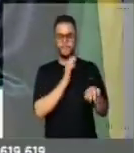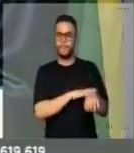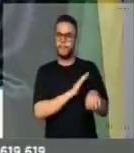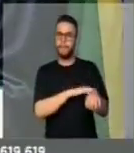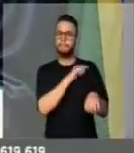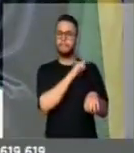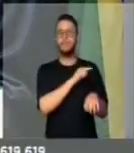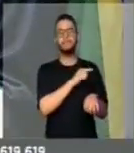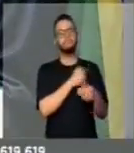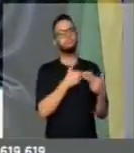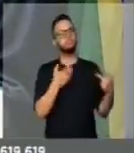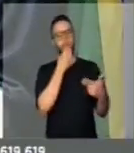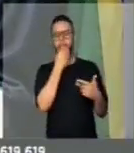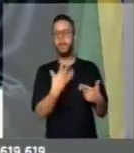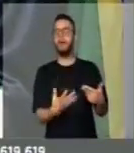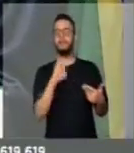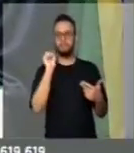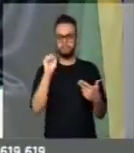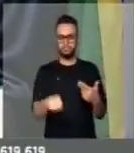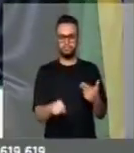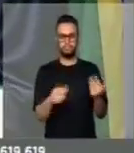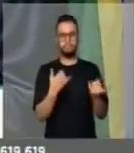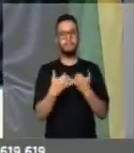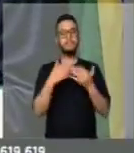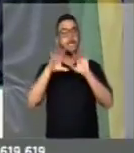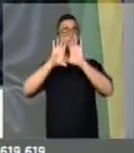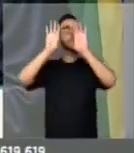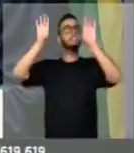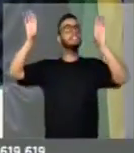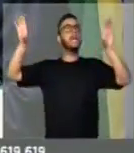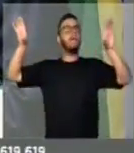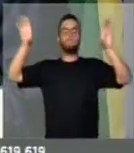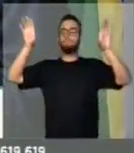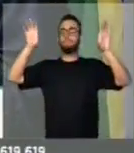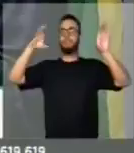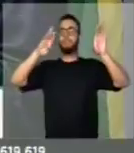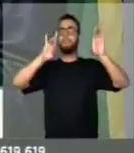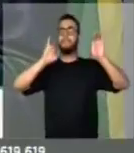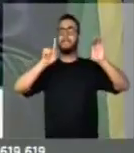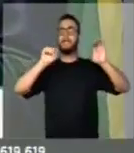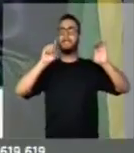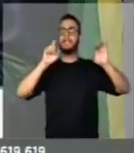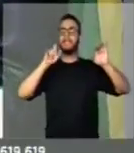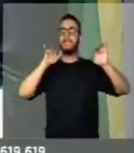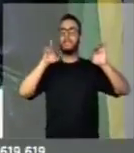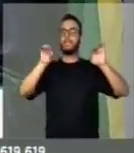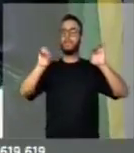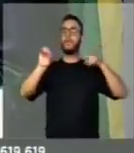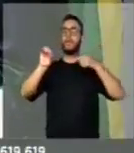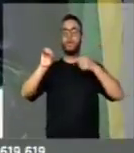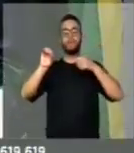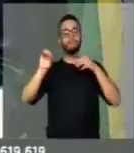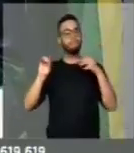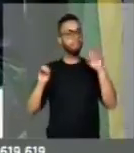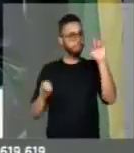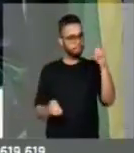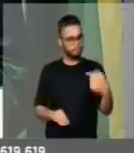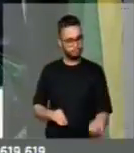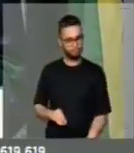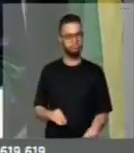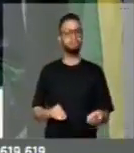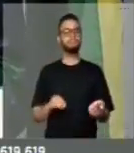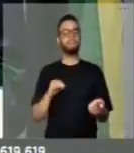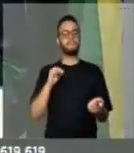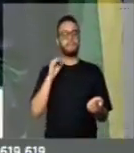bem. Era um céu de brigadeiro. A presidente Dilma começou